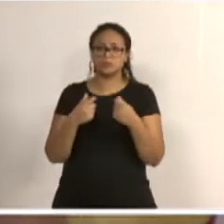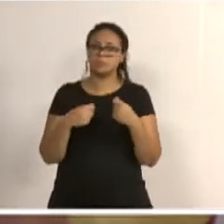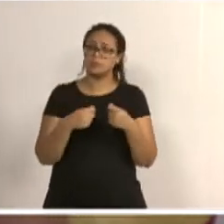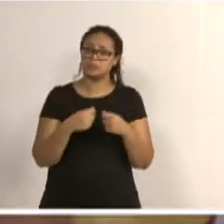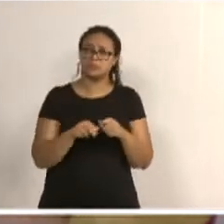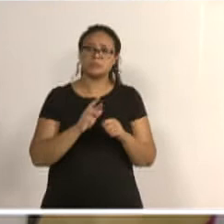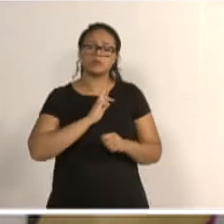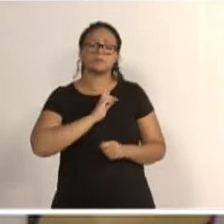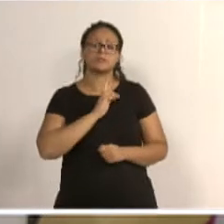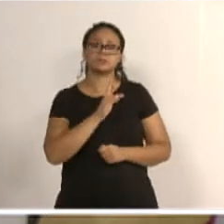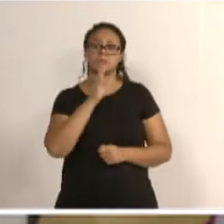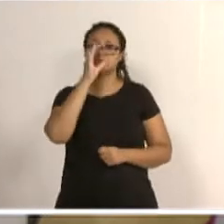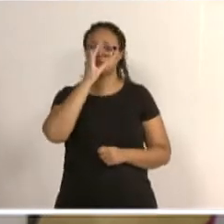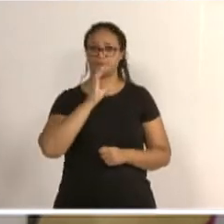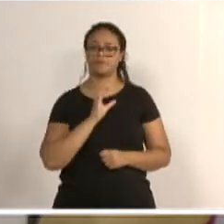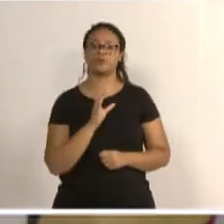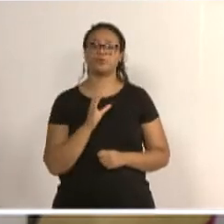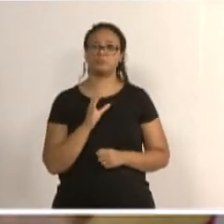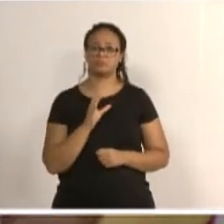sociedade civil.